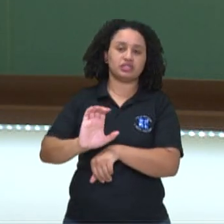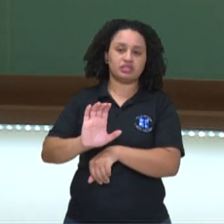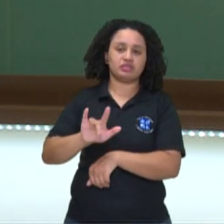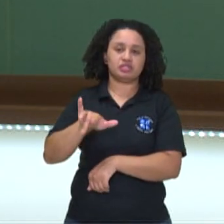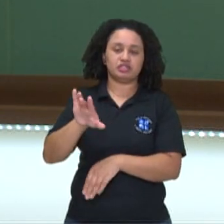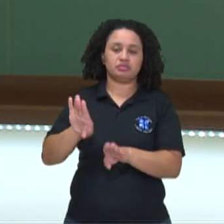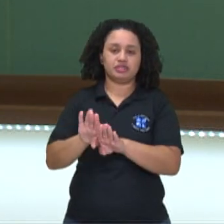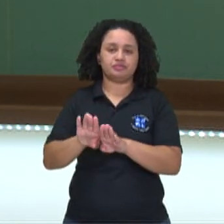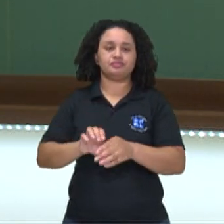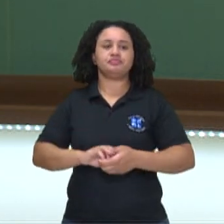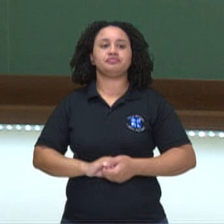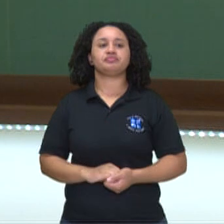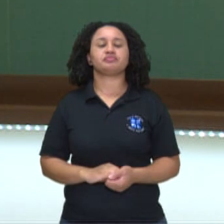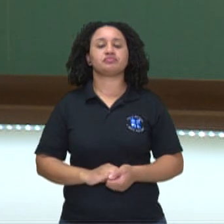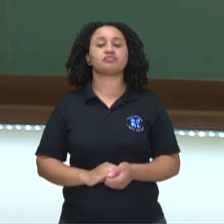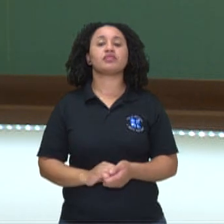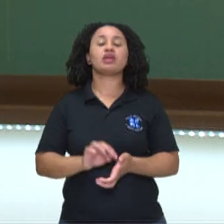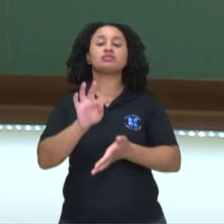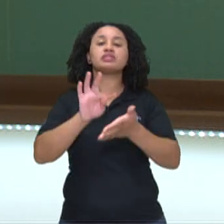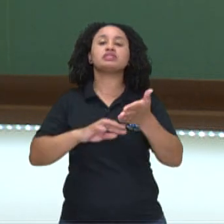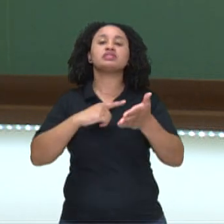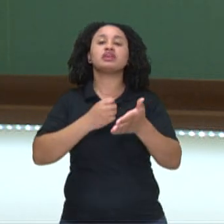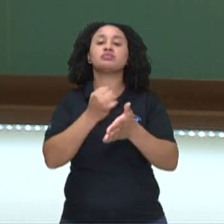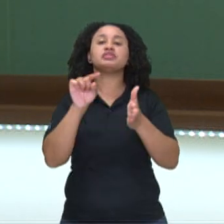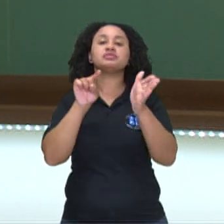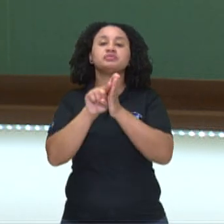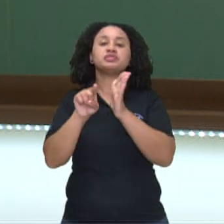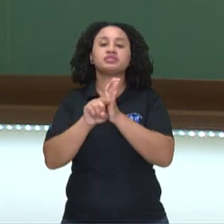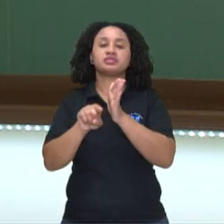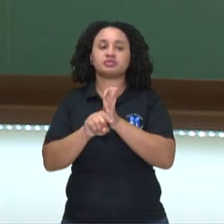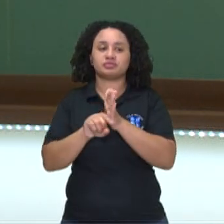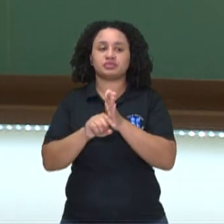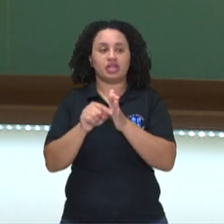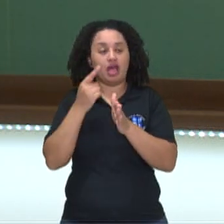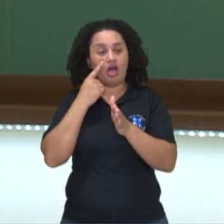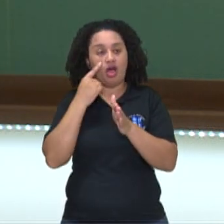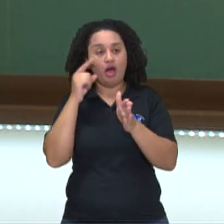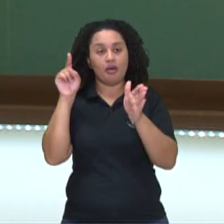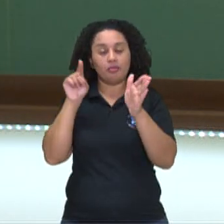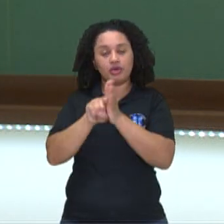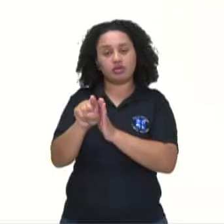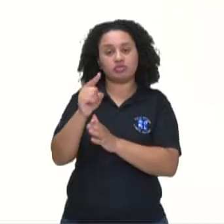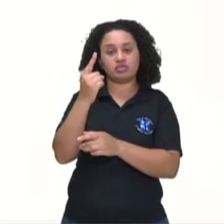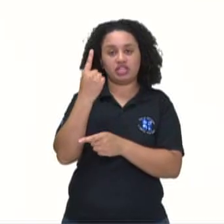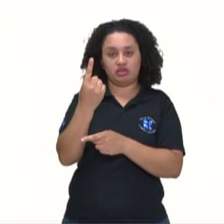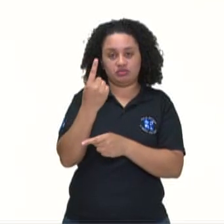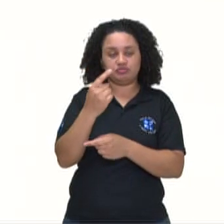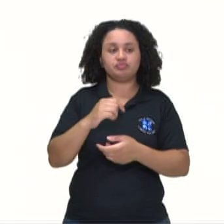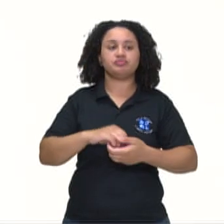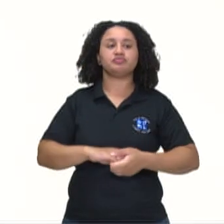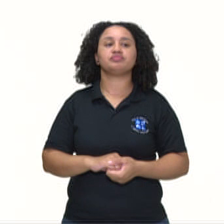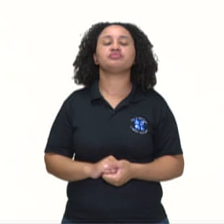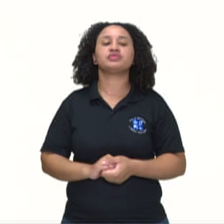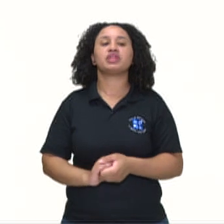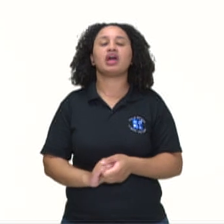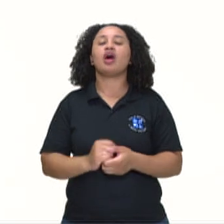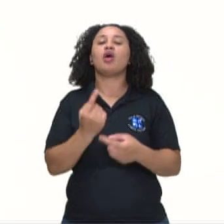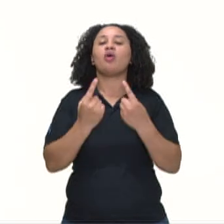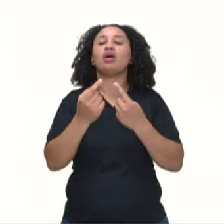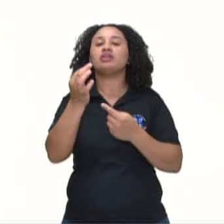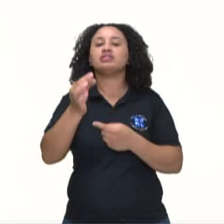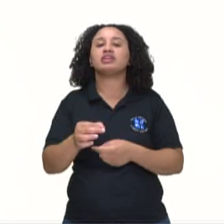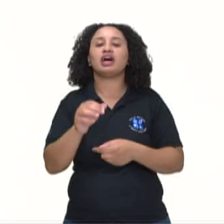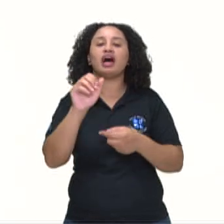O nosso texto traz algumas questões. Mrs. Thompson's write to Mr. Clover in condition